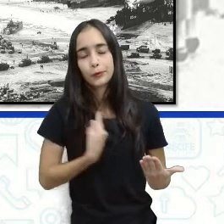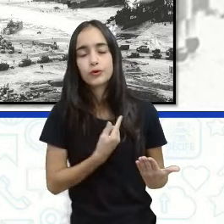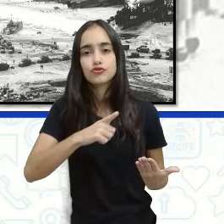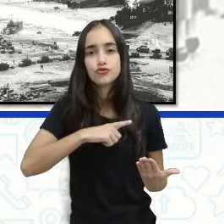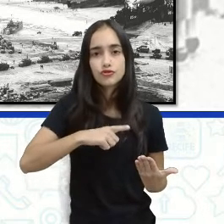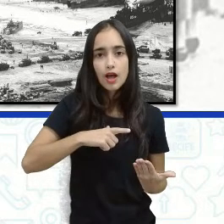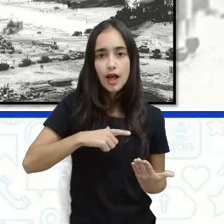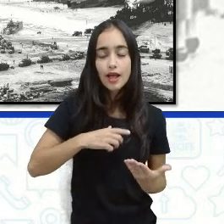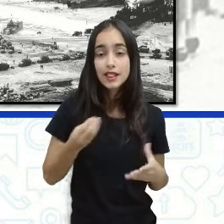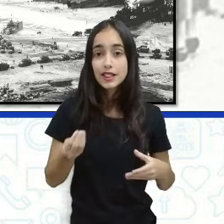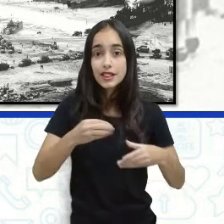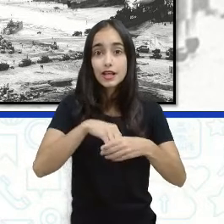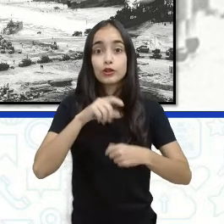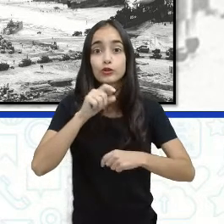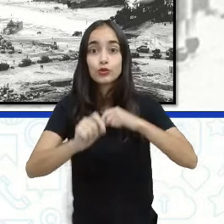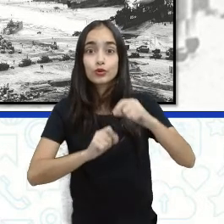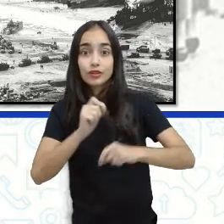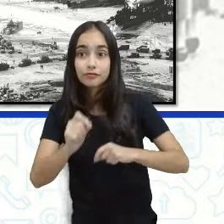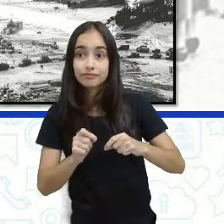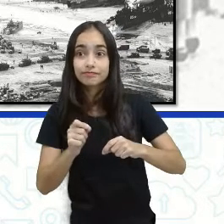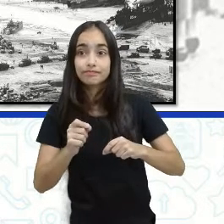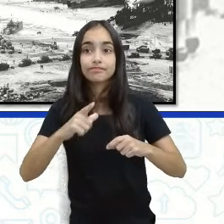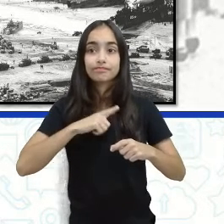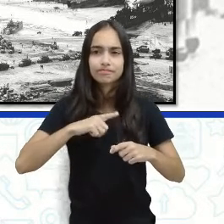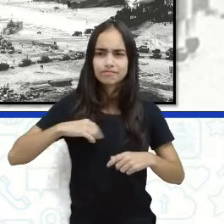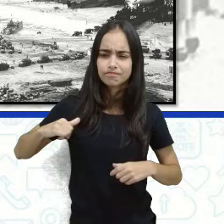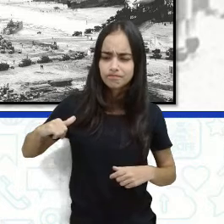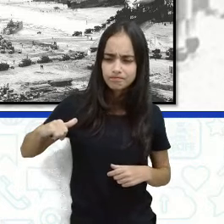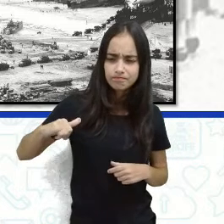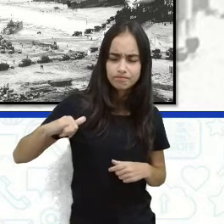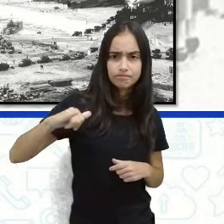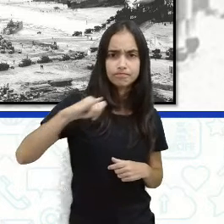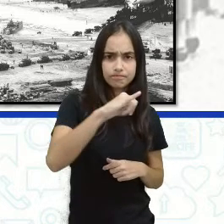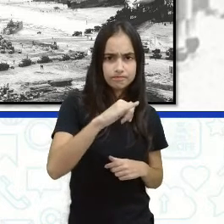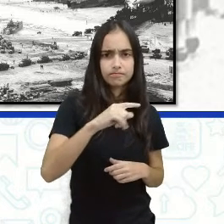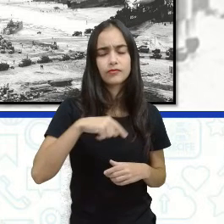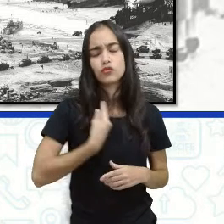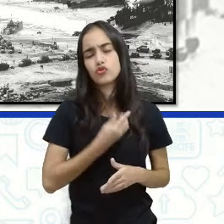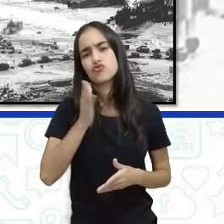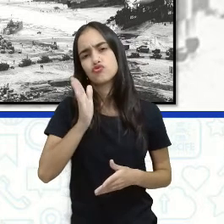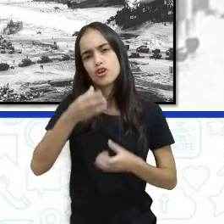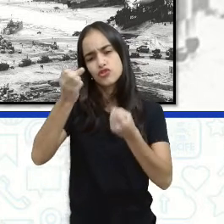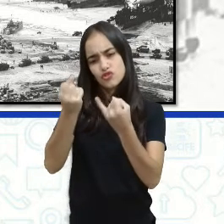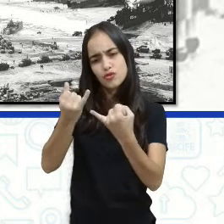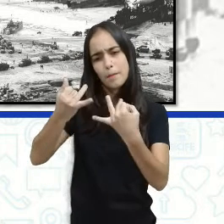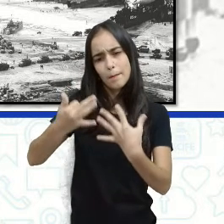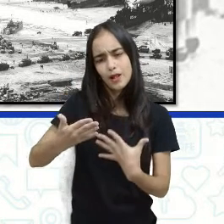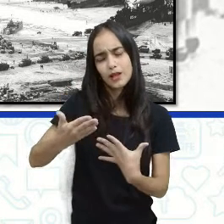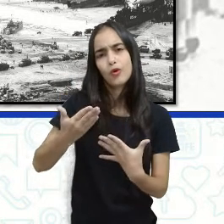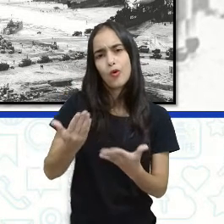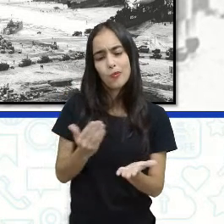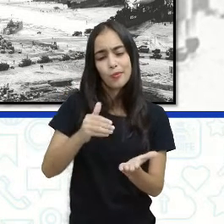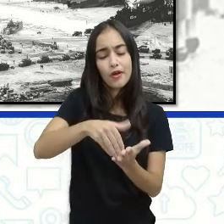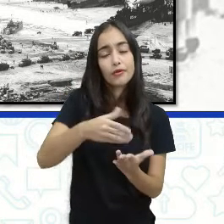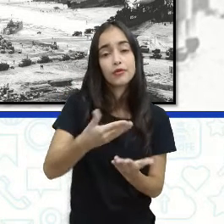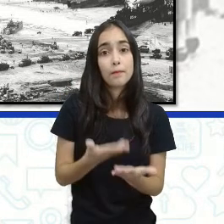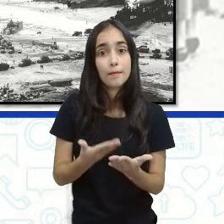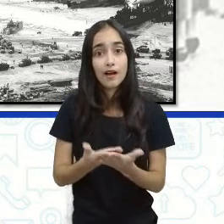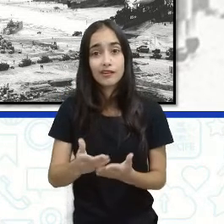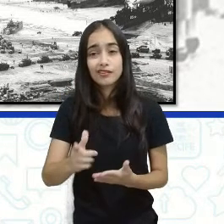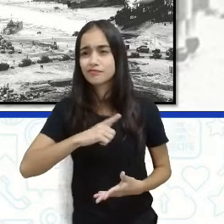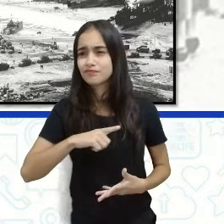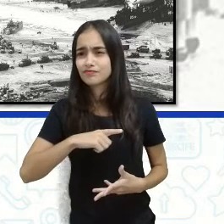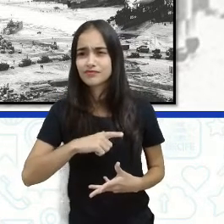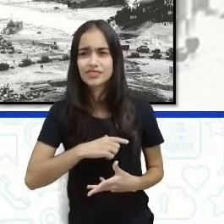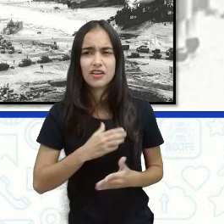operação militar aeronaval da história. A gente falou disso na última aula, né? Vejam, 6.900 navios,